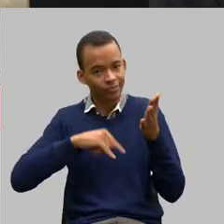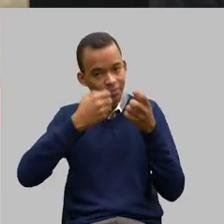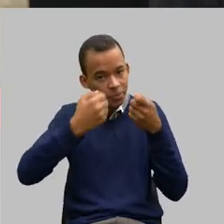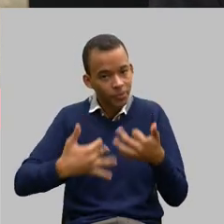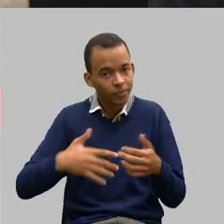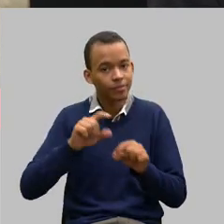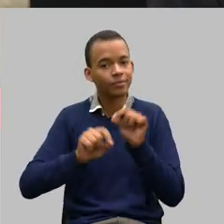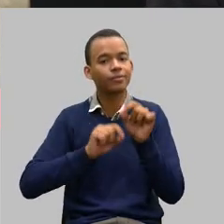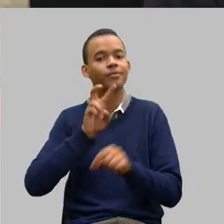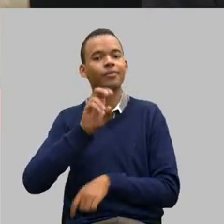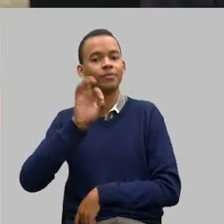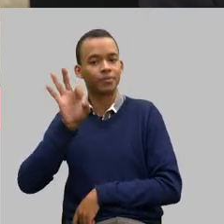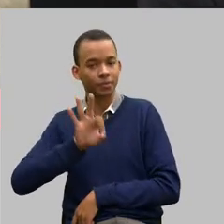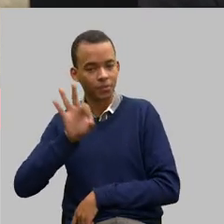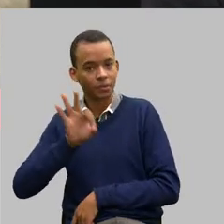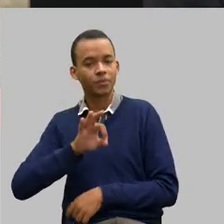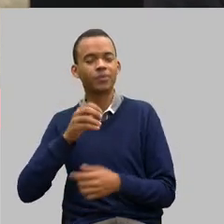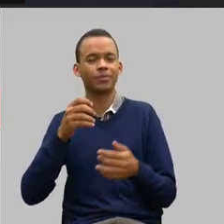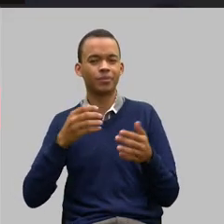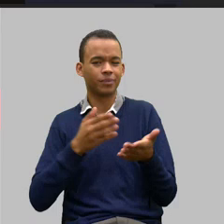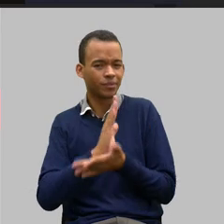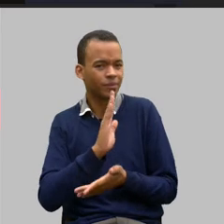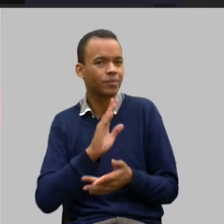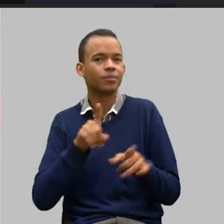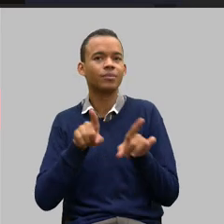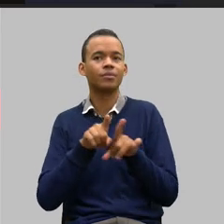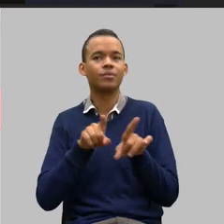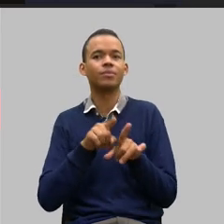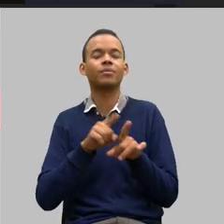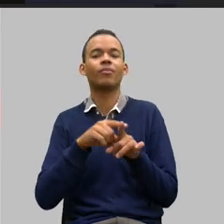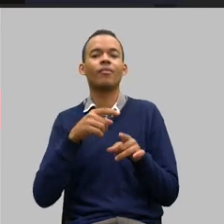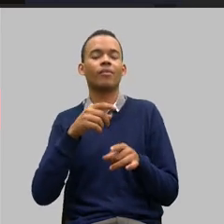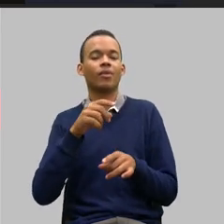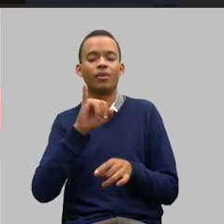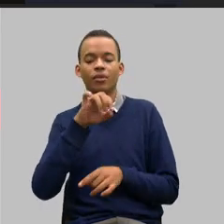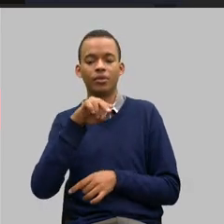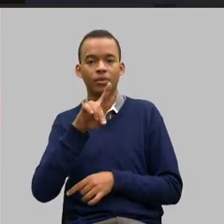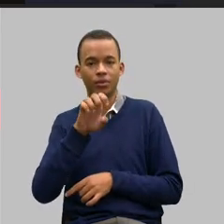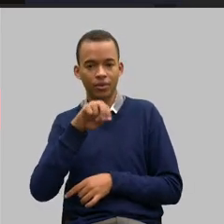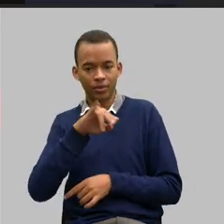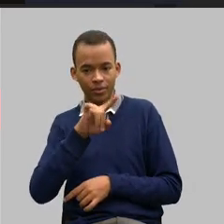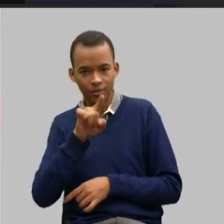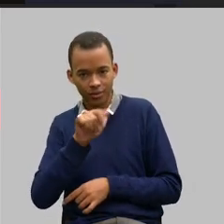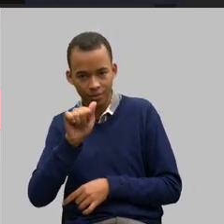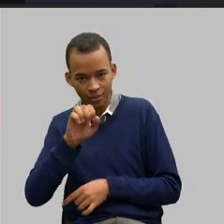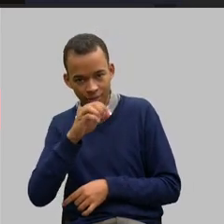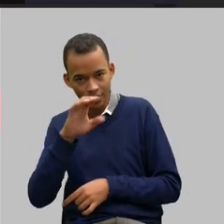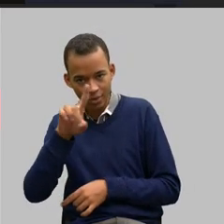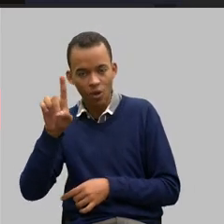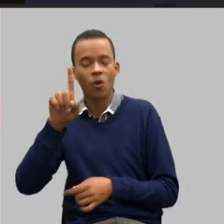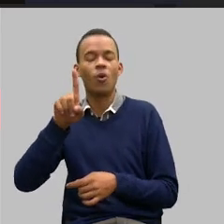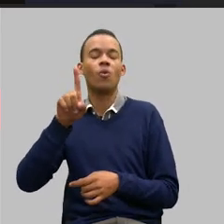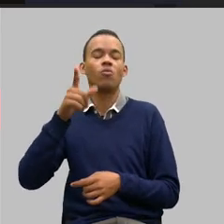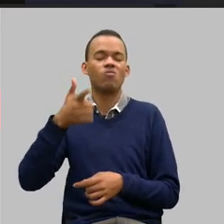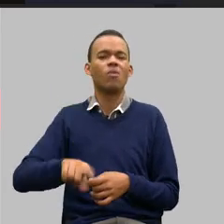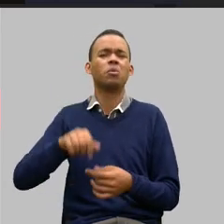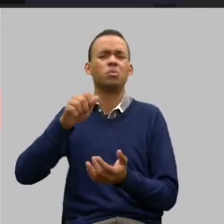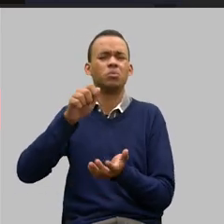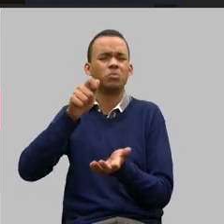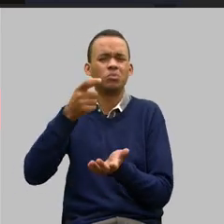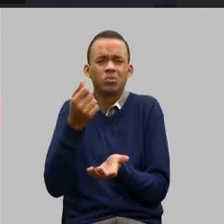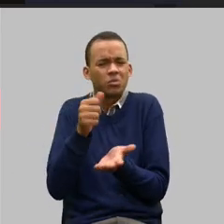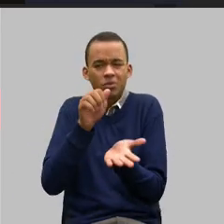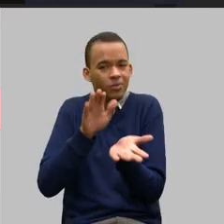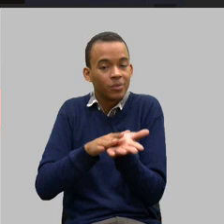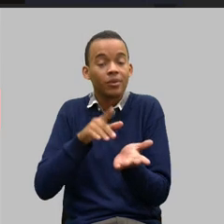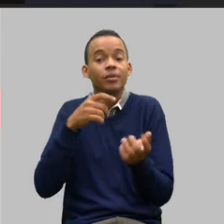50% das outorgas indenizações e multas né pagas pelas concessões ferroviárias federais tem que ser tem que